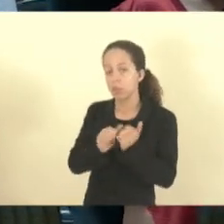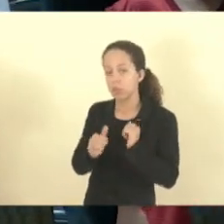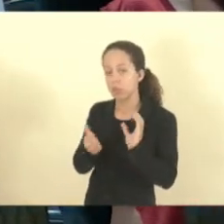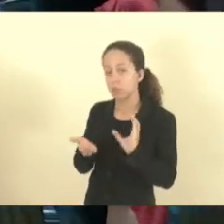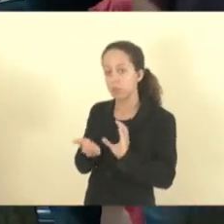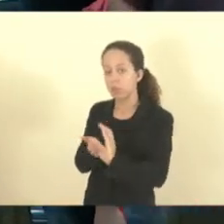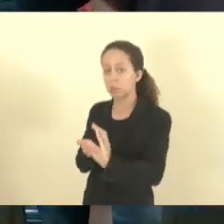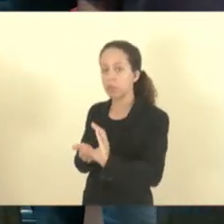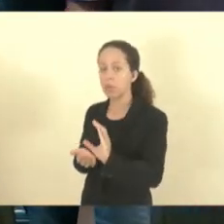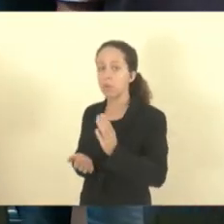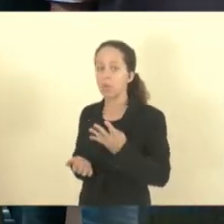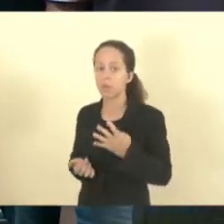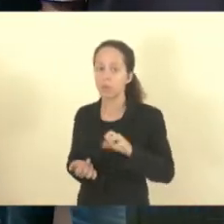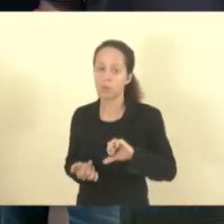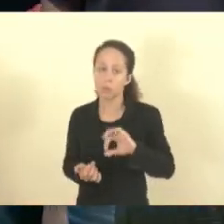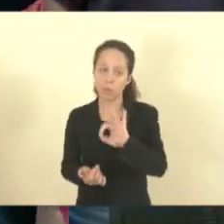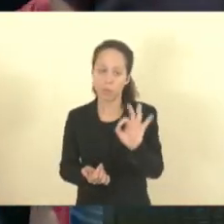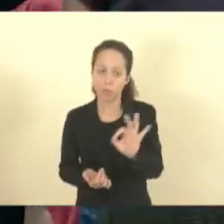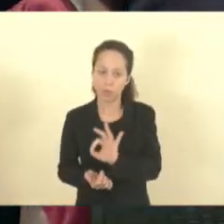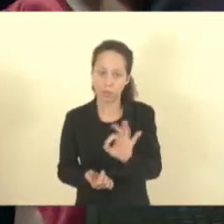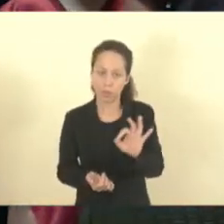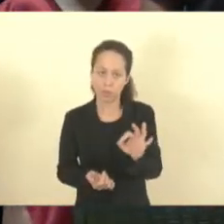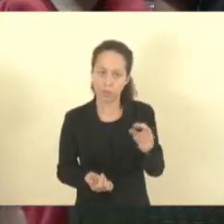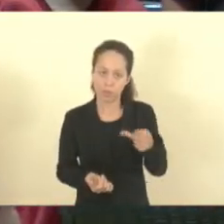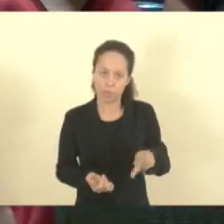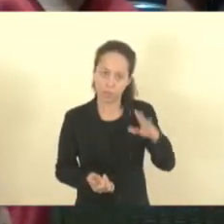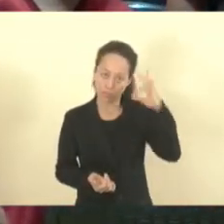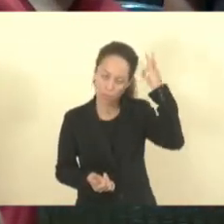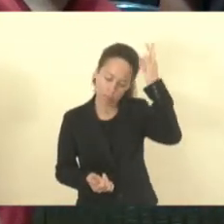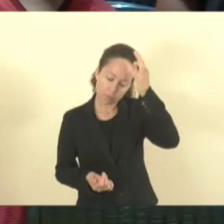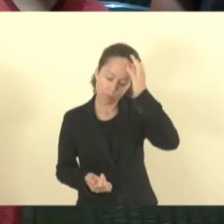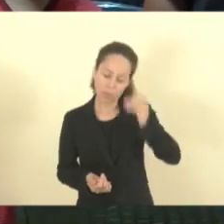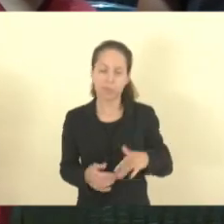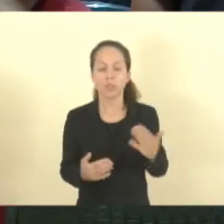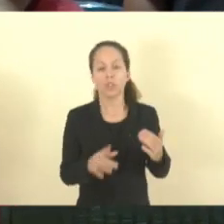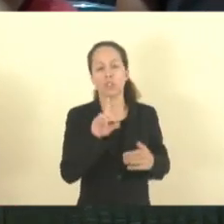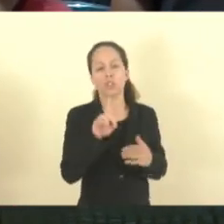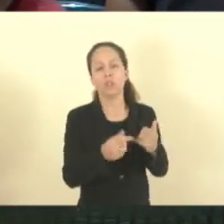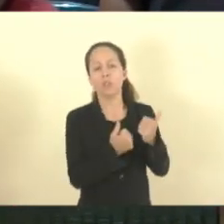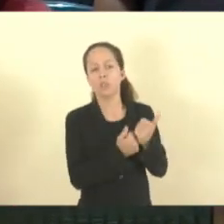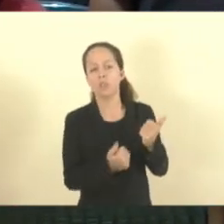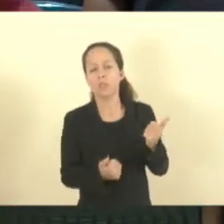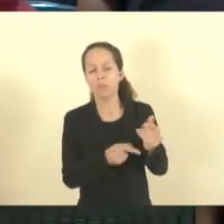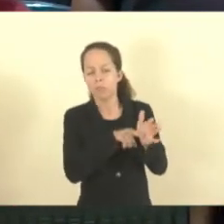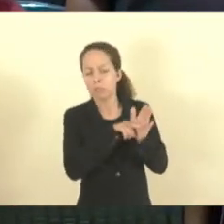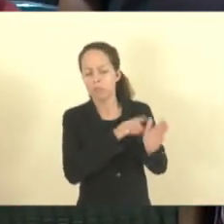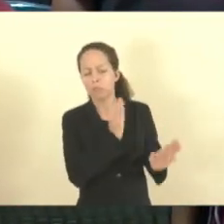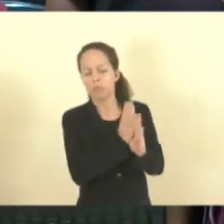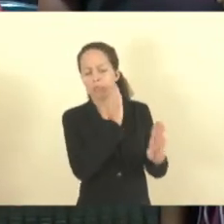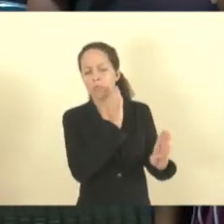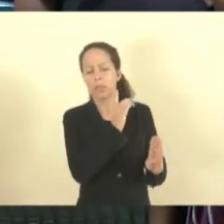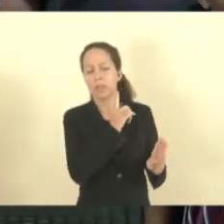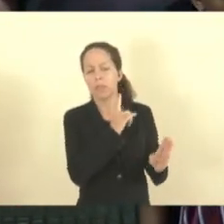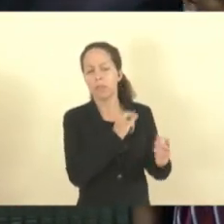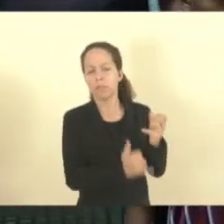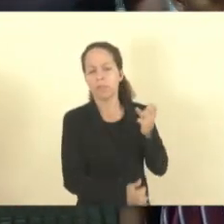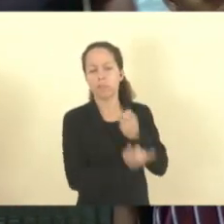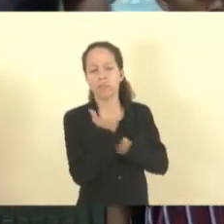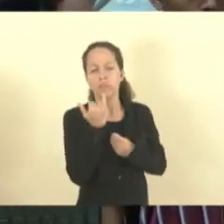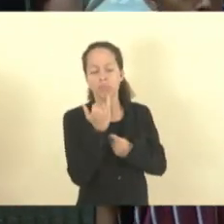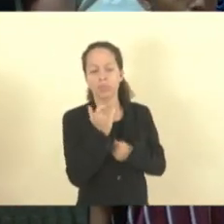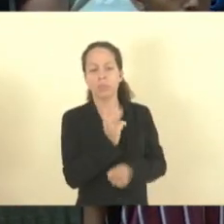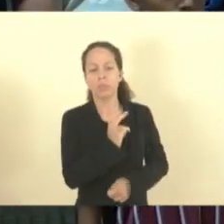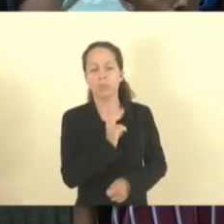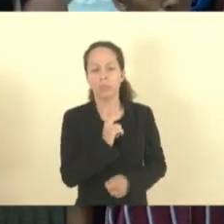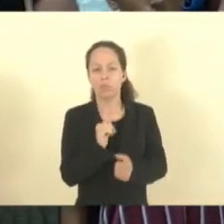a Desportiva Capixaba. Como disse, a diretoria da Desportiva logo identificou esse golpe, deputada Irina e deputada Camila, que aqui se